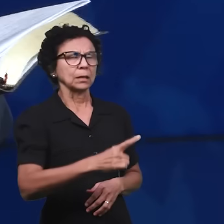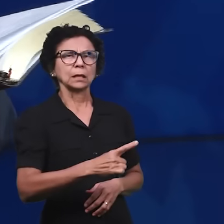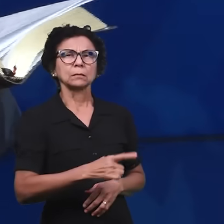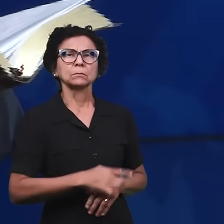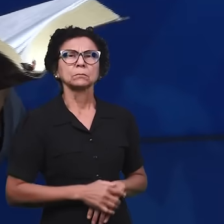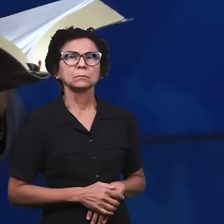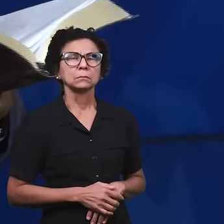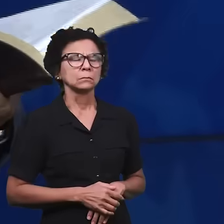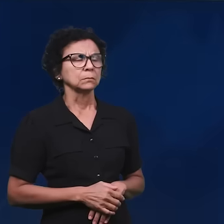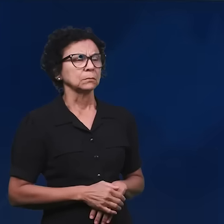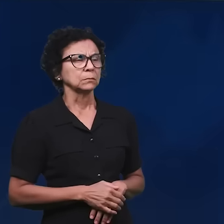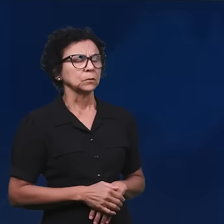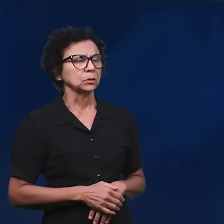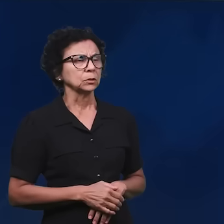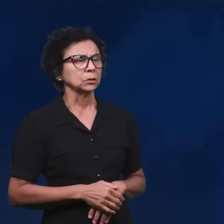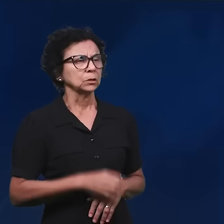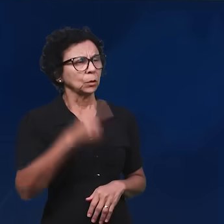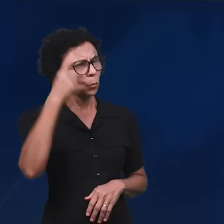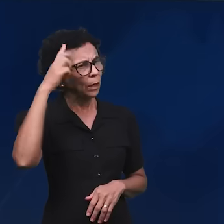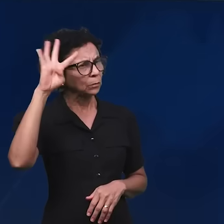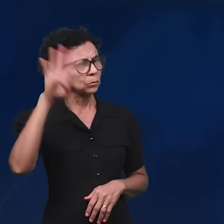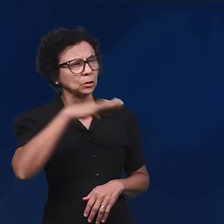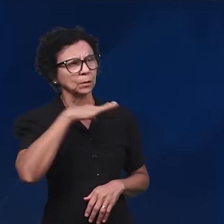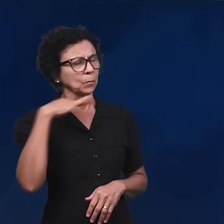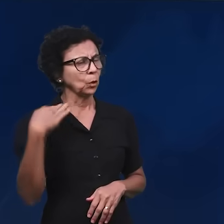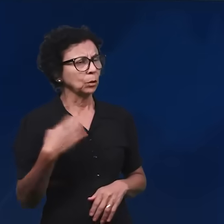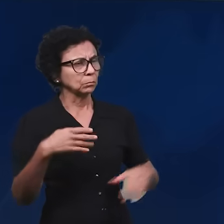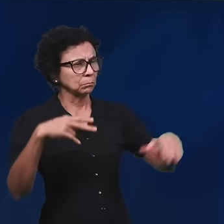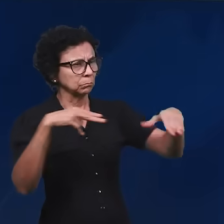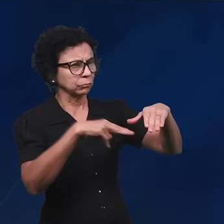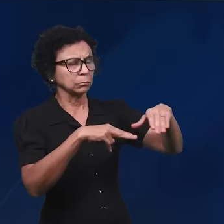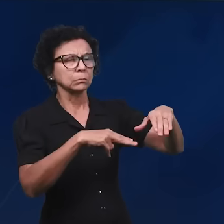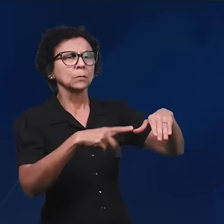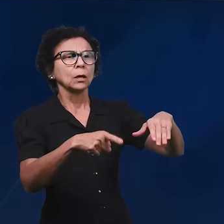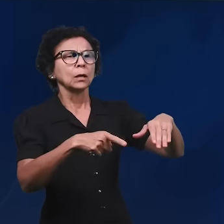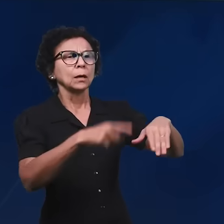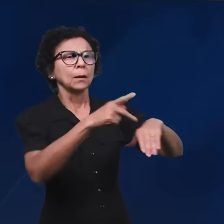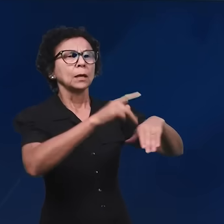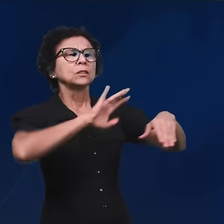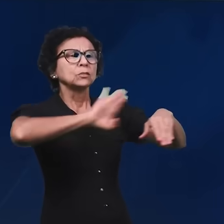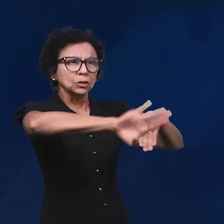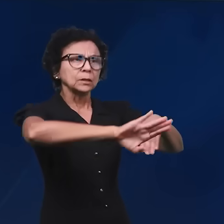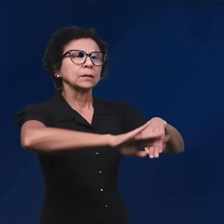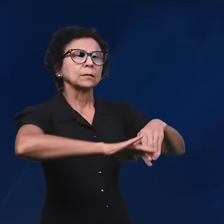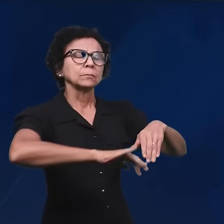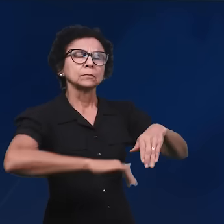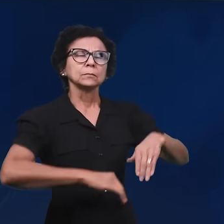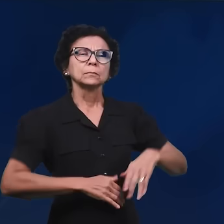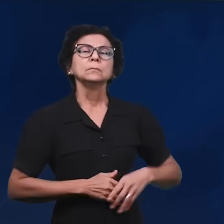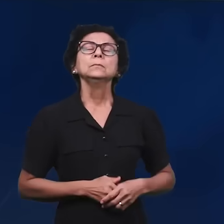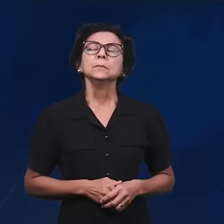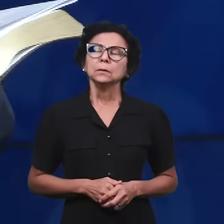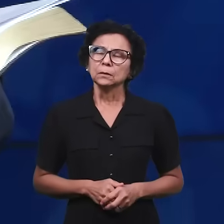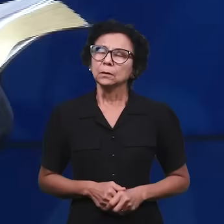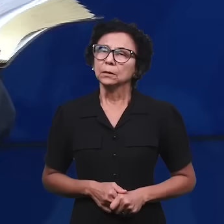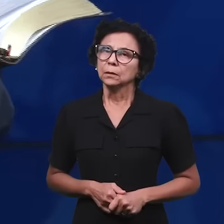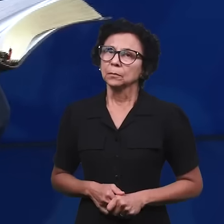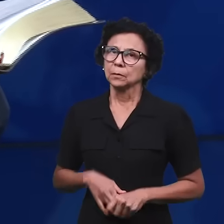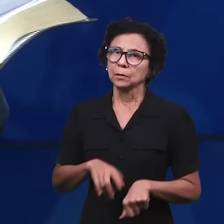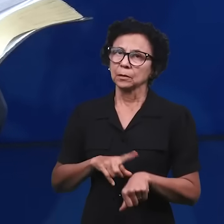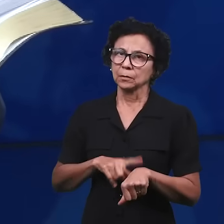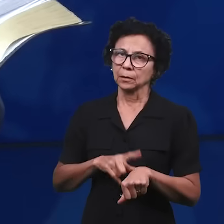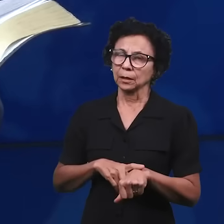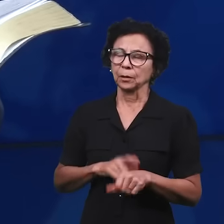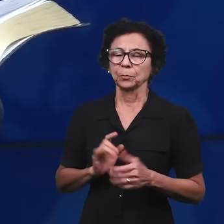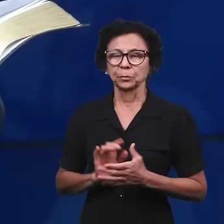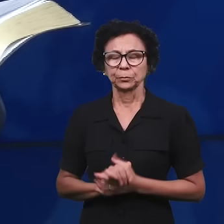do milagre. Tira a pedra. E eles tiraram a pedra, o texto diz que porque chegou o tempo. Agora, uma coisa